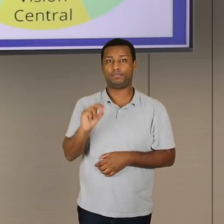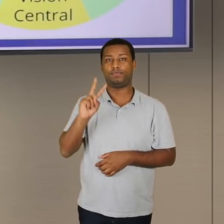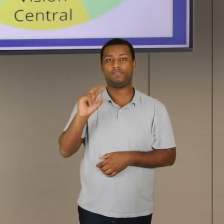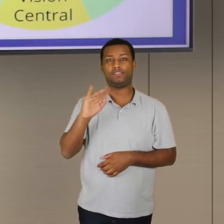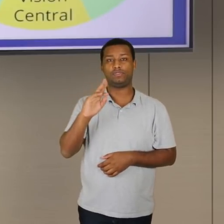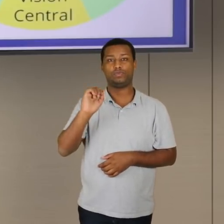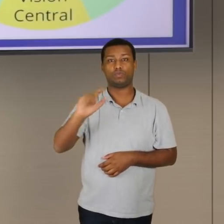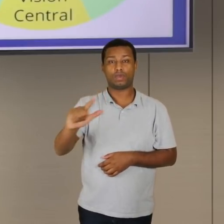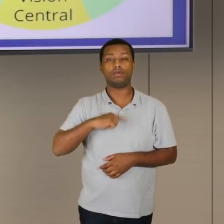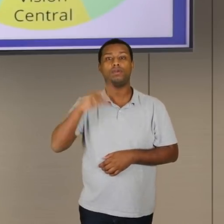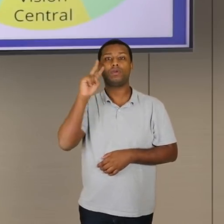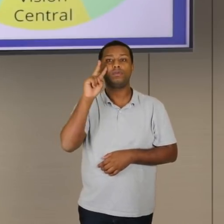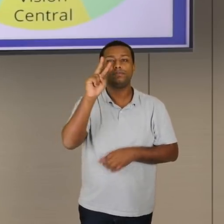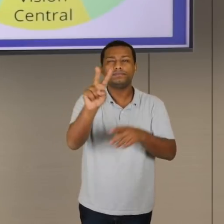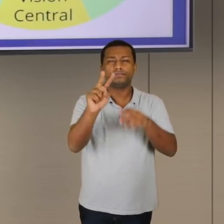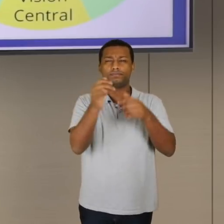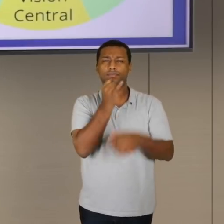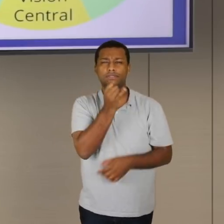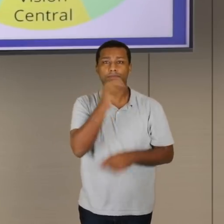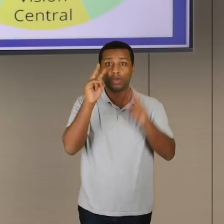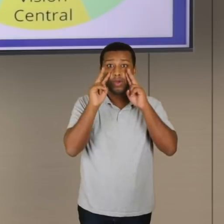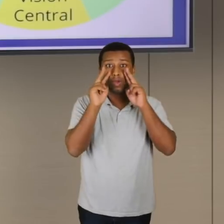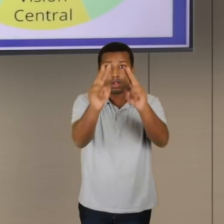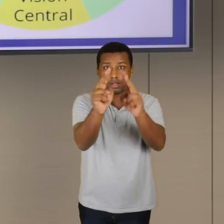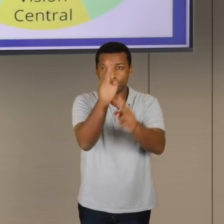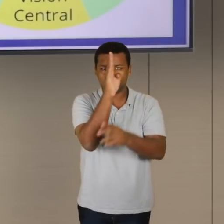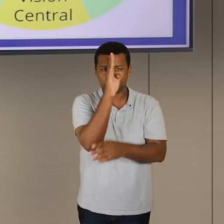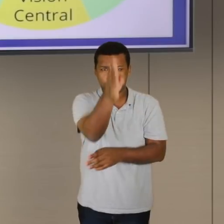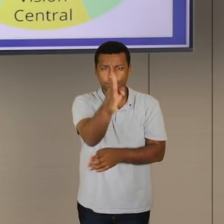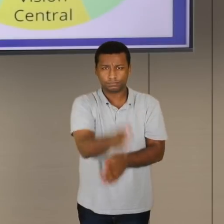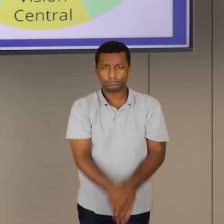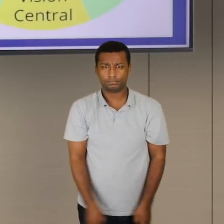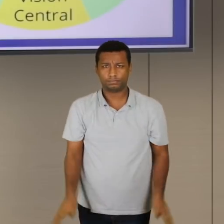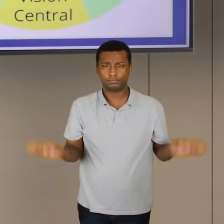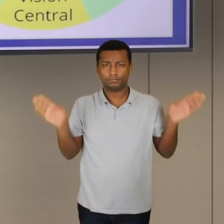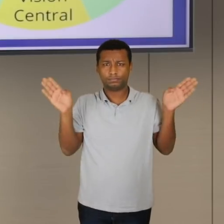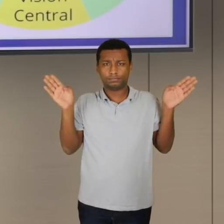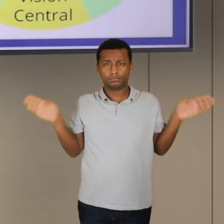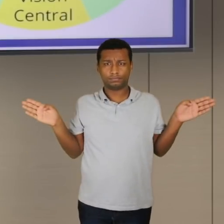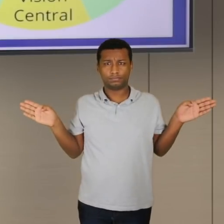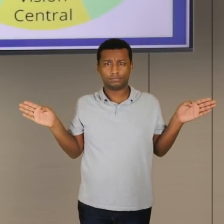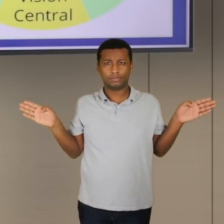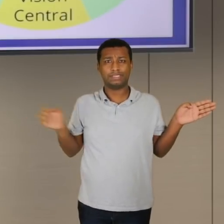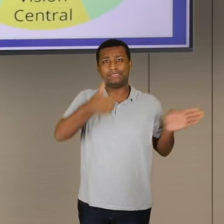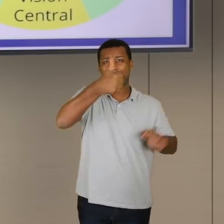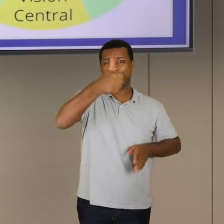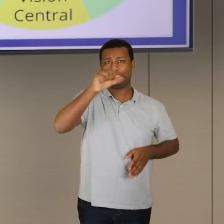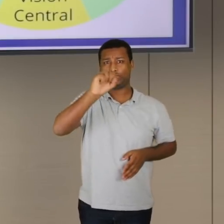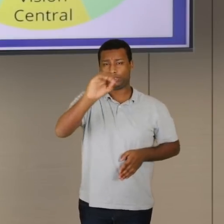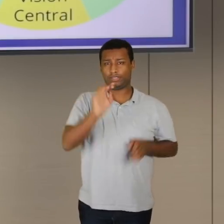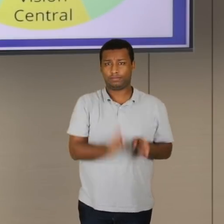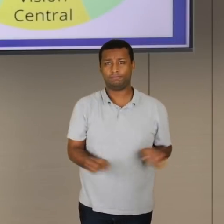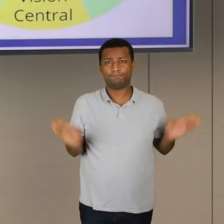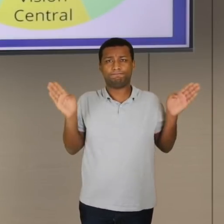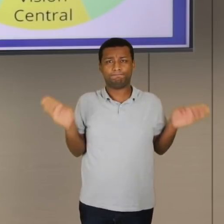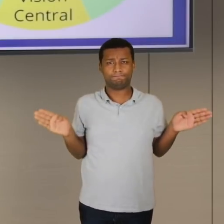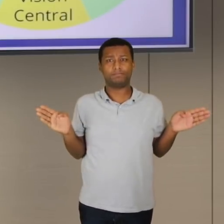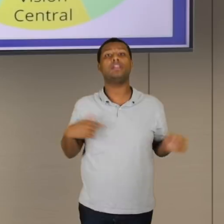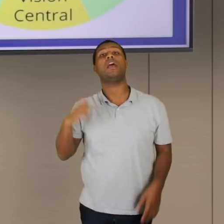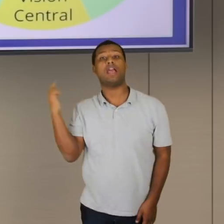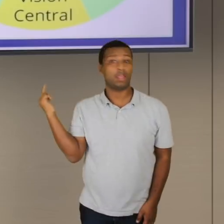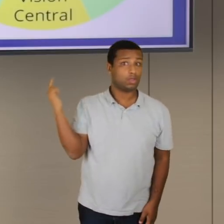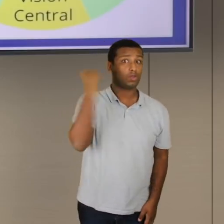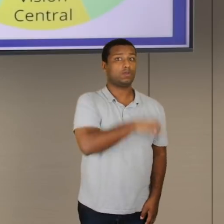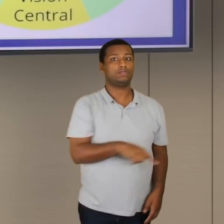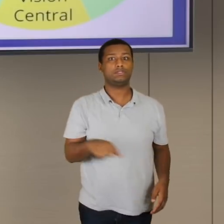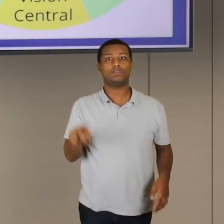Então, a visão deles vai se fechando. E isso é importante no dia a dia do nosso relacionamento com uma pessoa